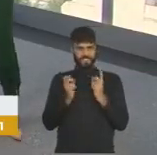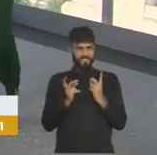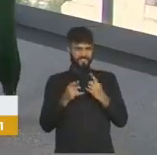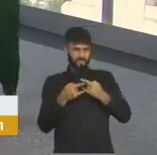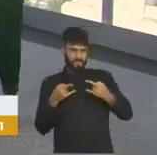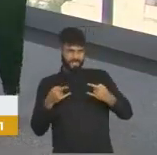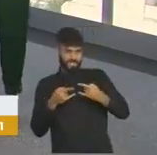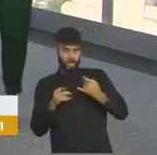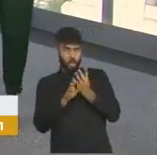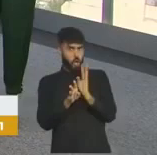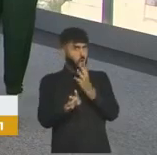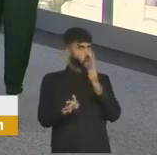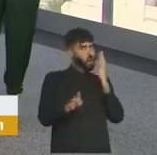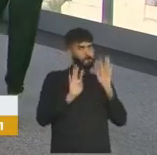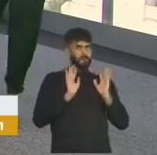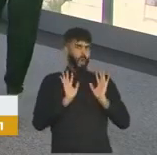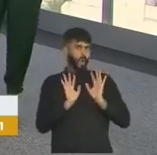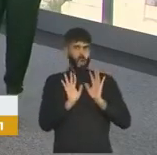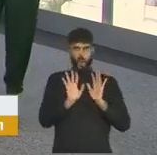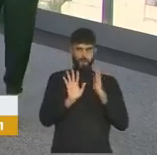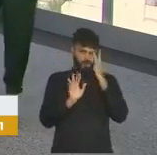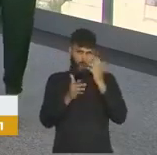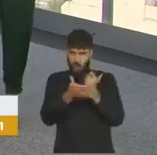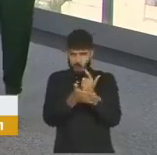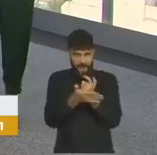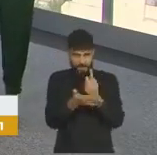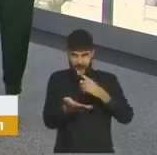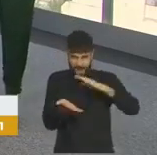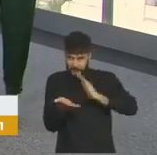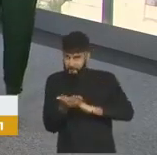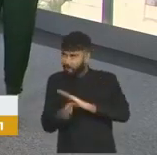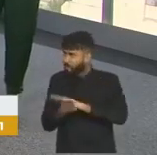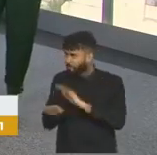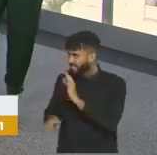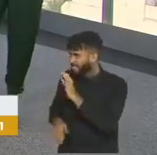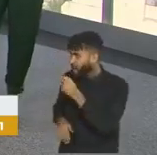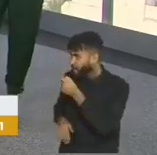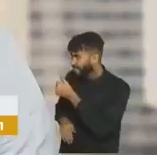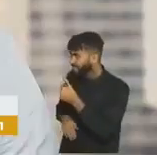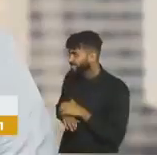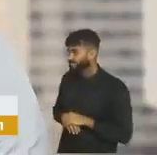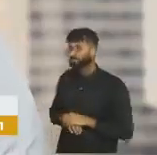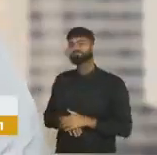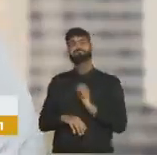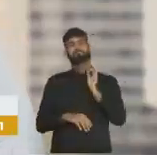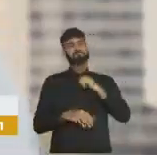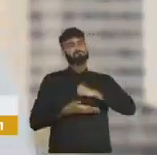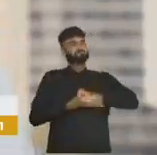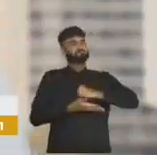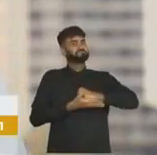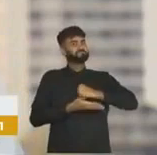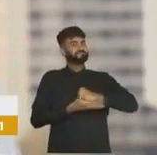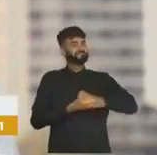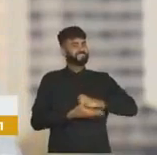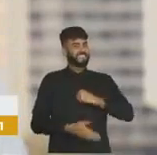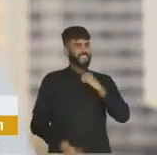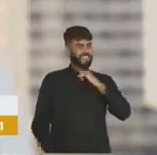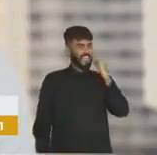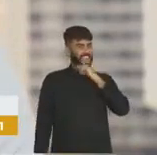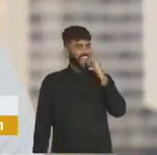do Maracanã que tava lotada muita gente correndo atrás dos últimos ingressos já né com certeza bate forte coração tricolor